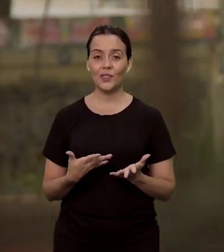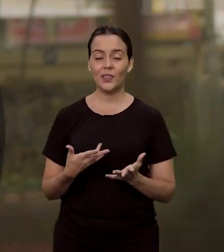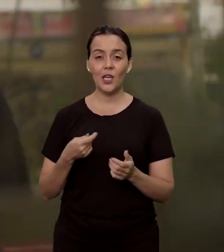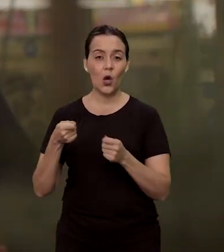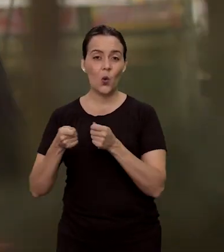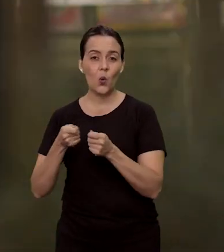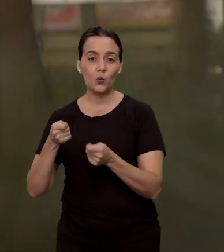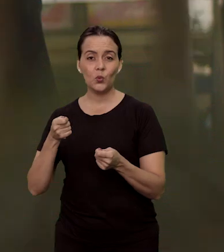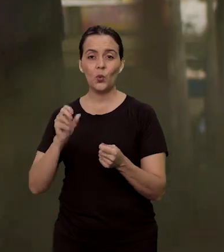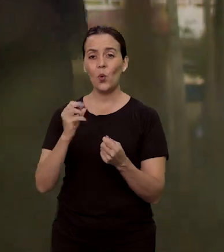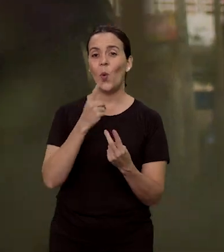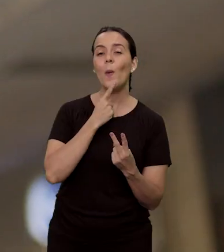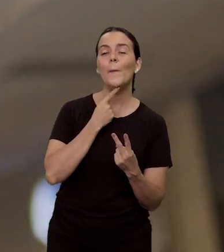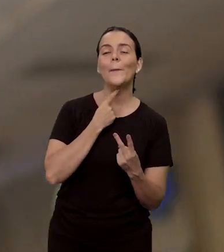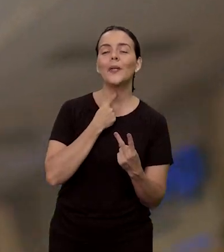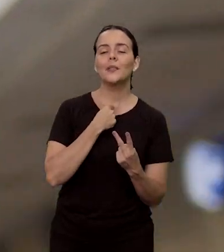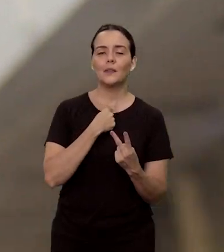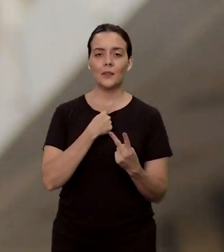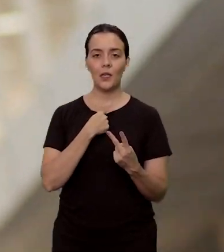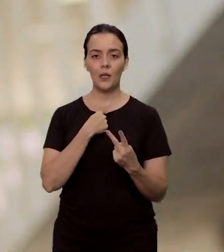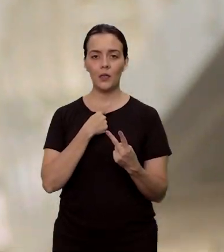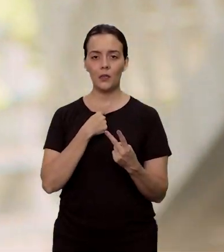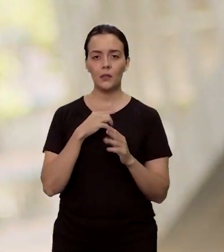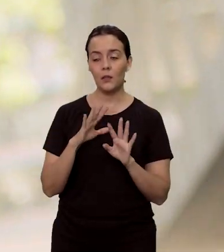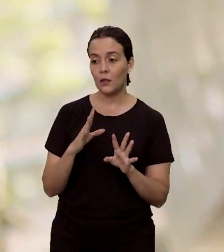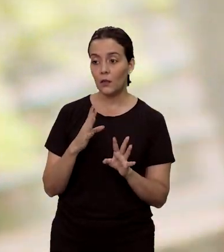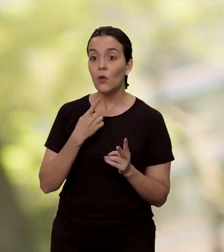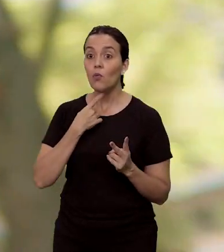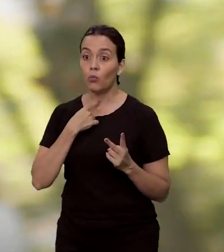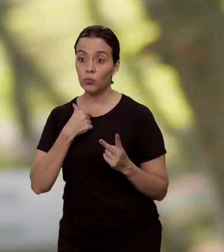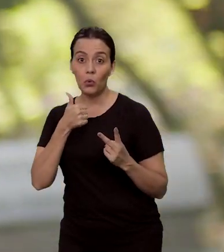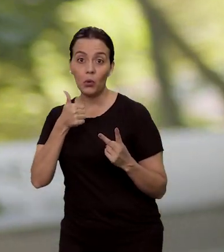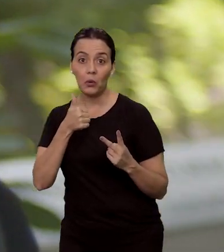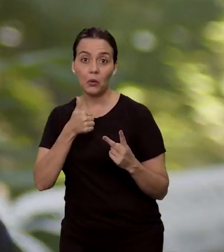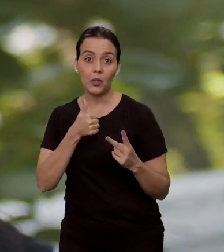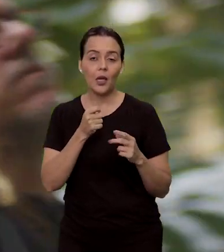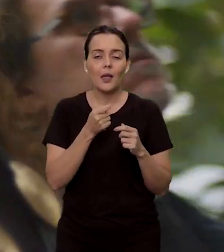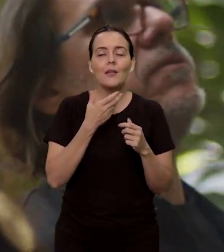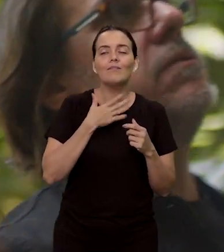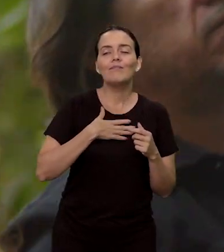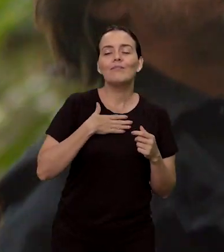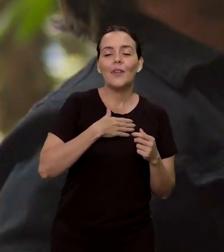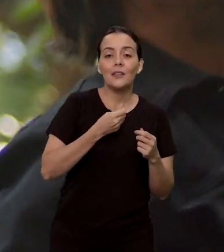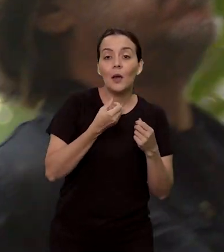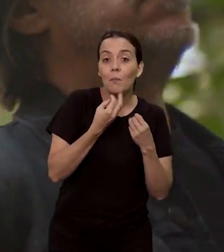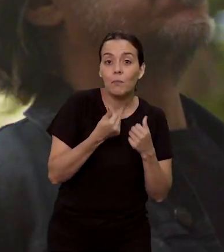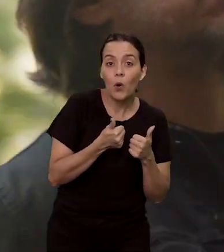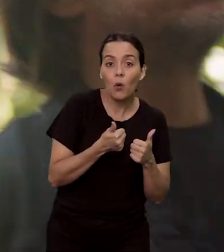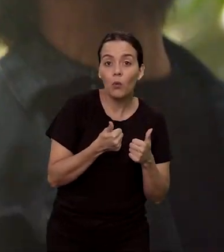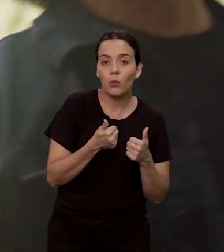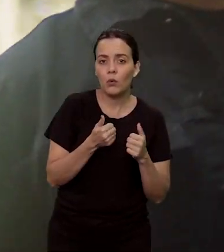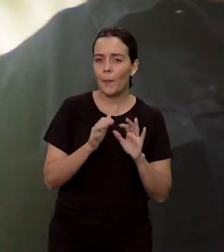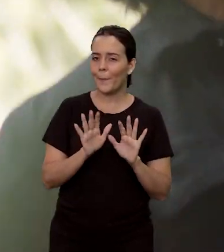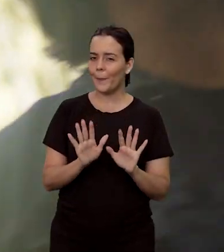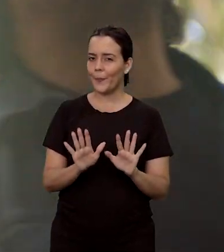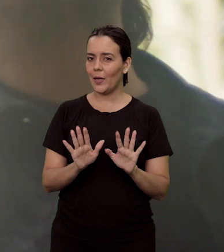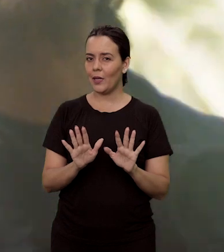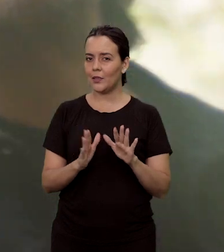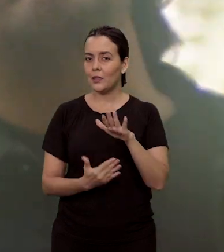prazer. Nada contra o prazer, nada contra o controle. Tá? Mas onde essas coisas